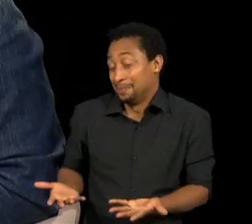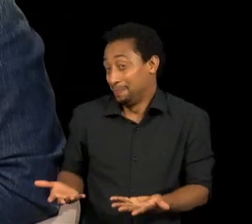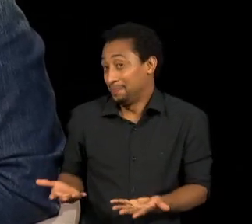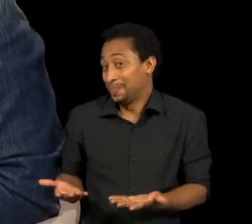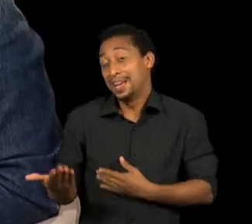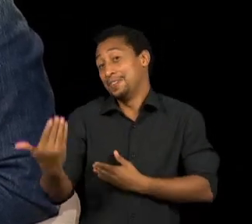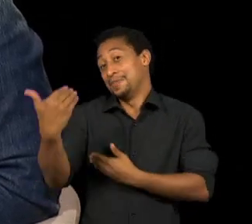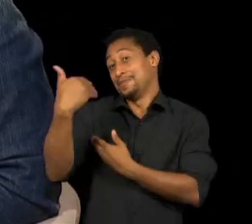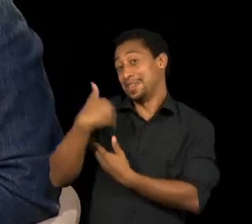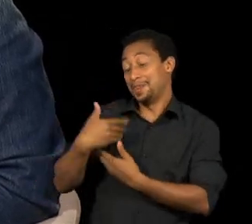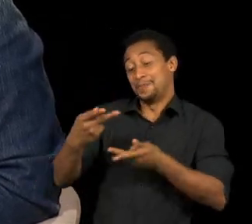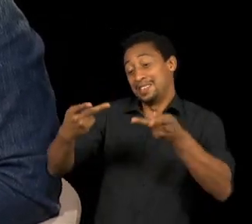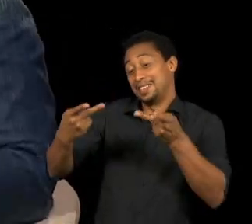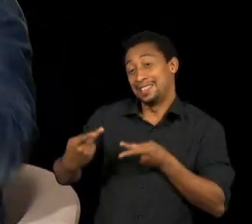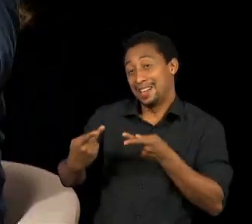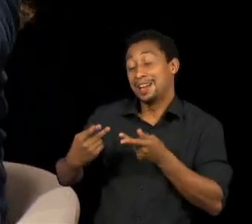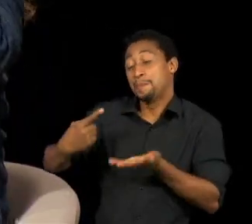Gente,